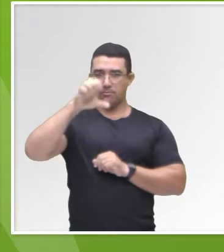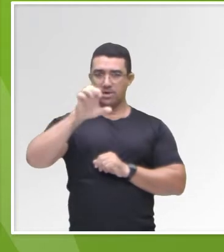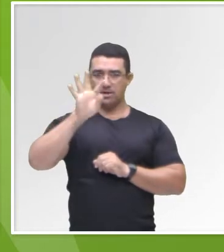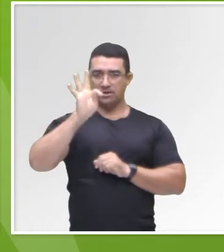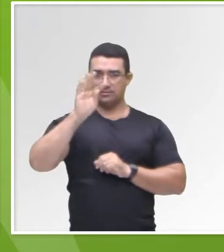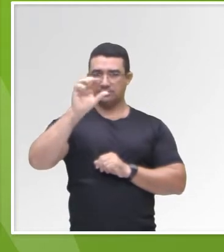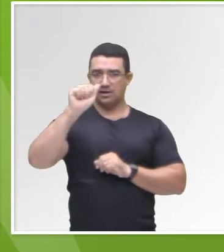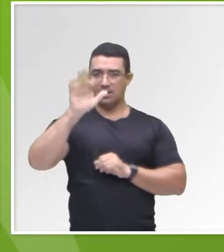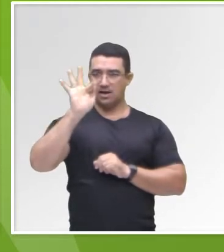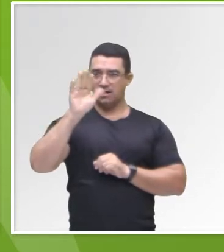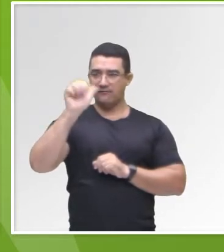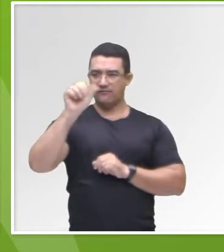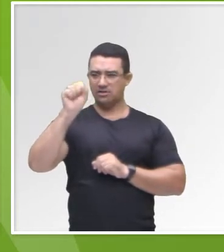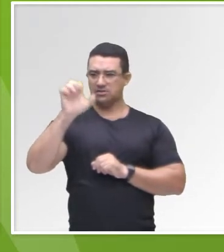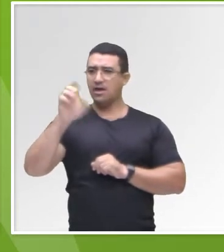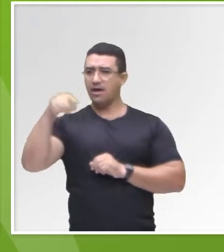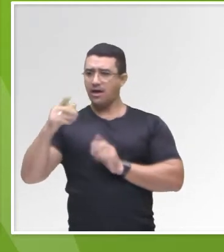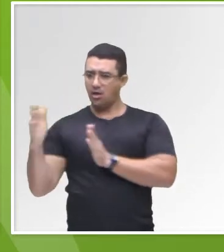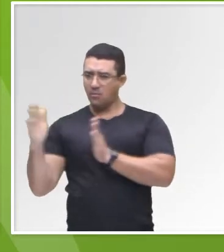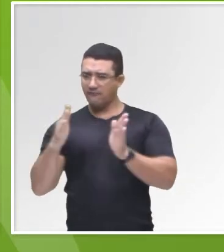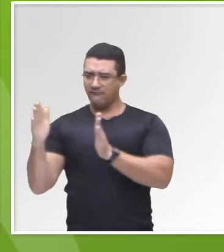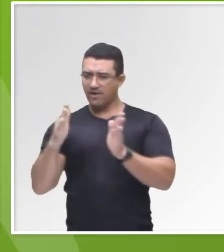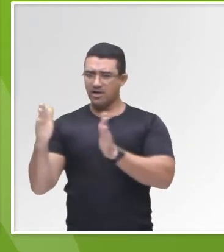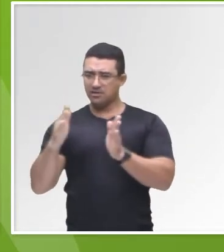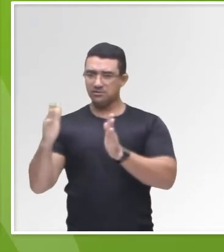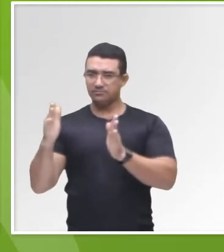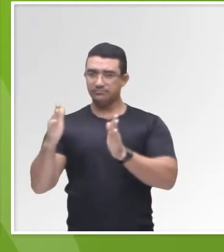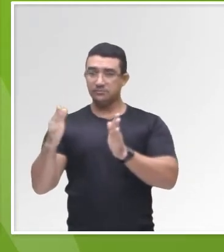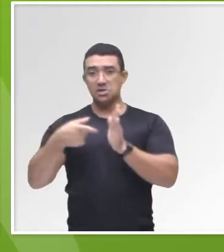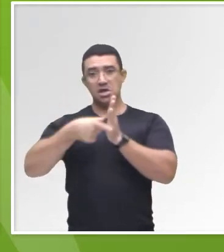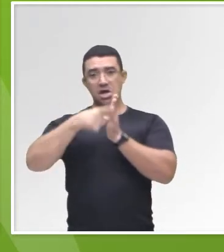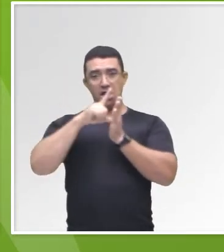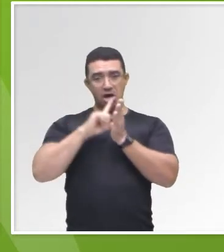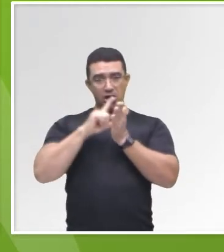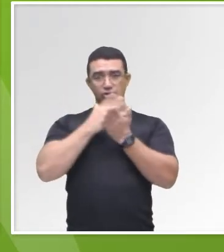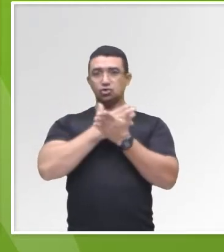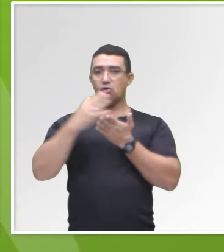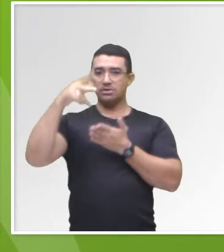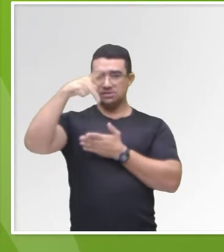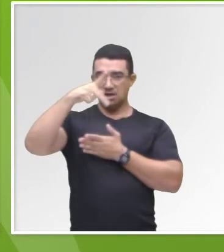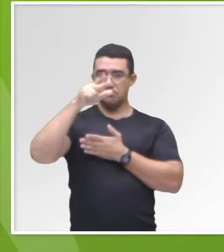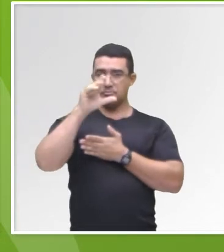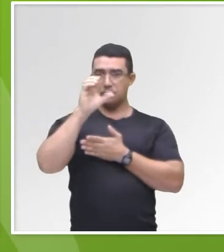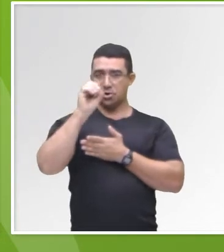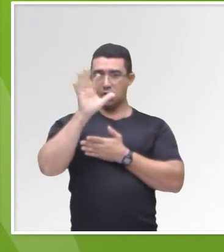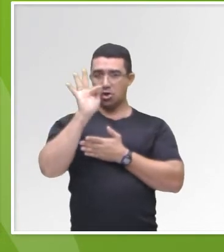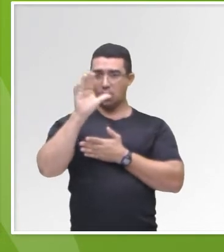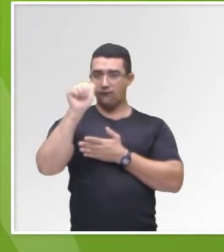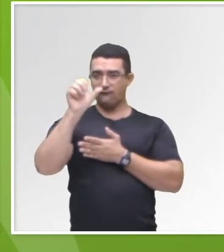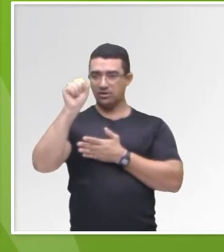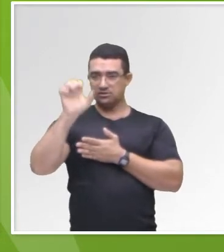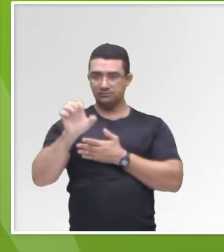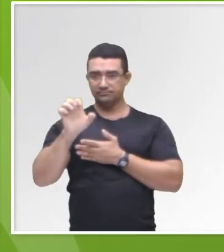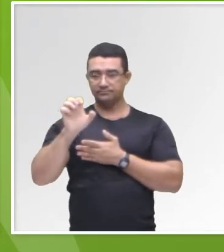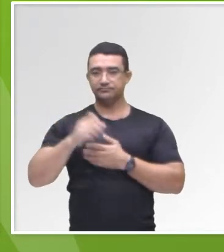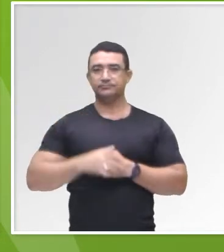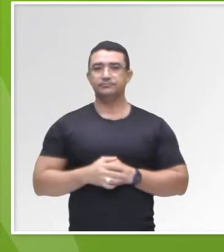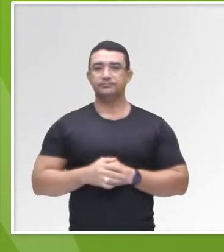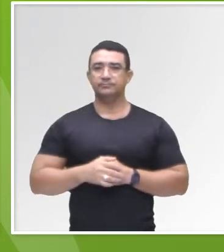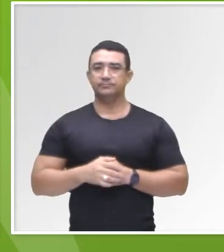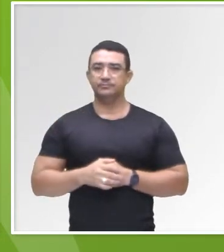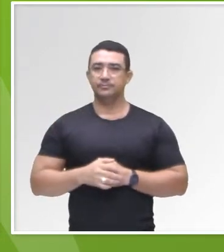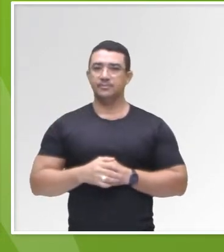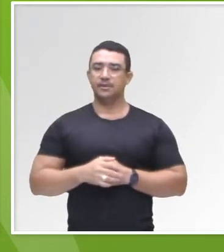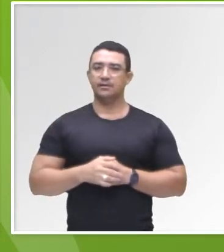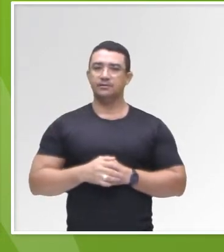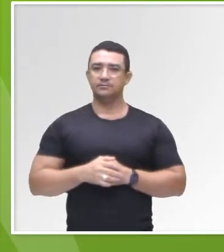fase intermediária entre a... Na verdade, essa prometáfase, elas são duas fases extras,